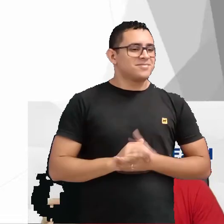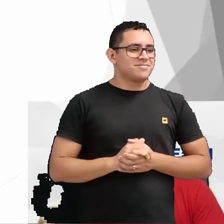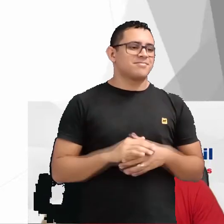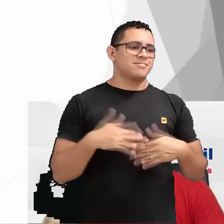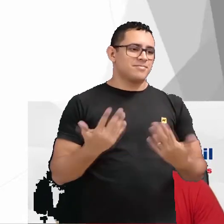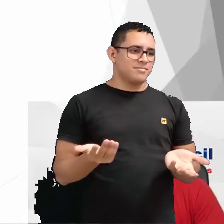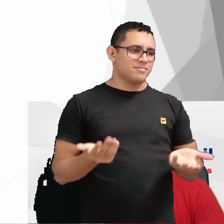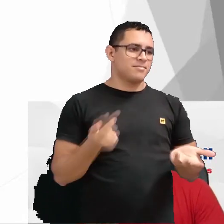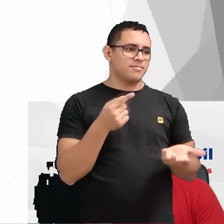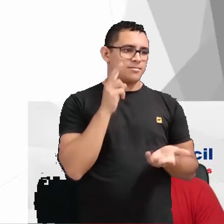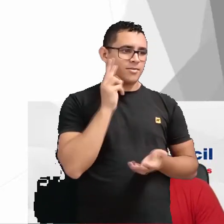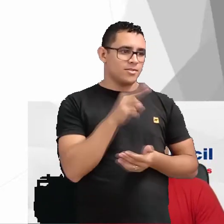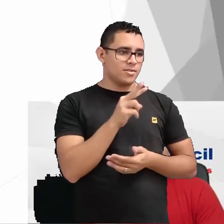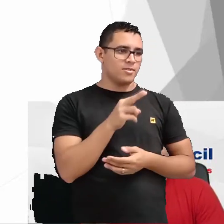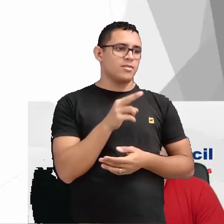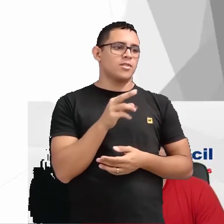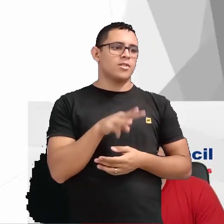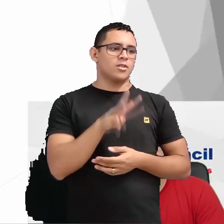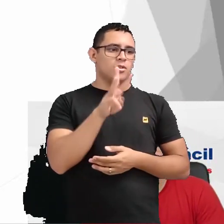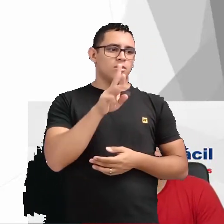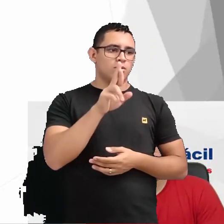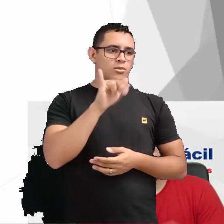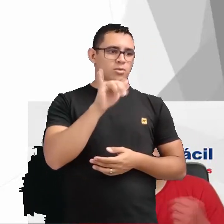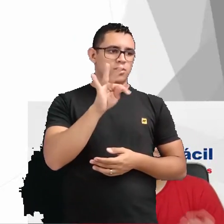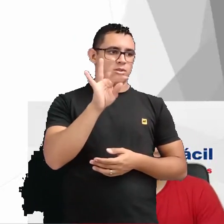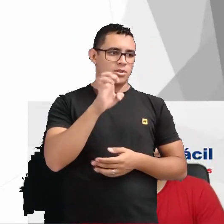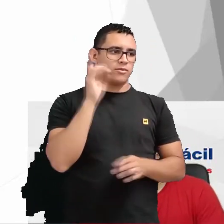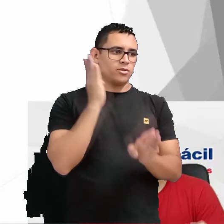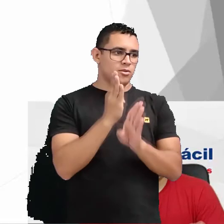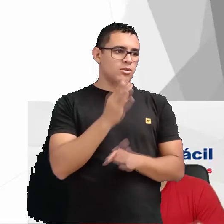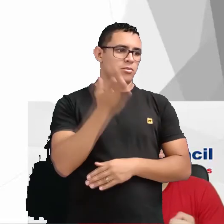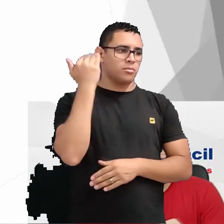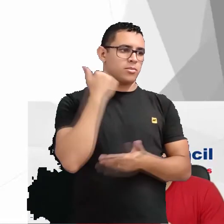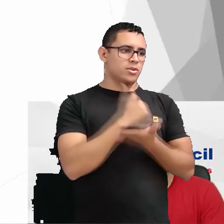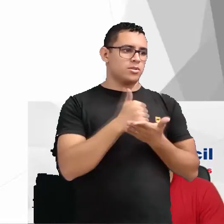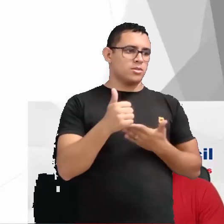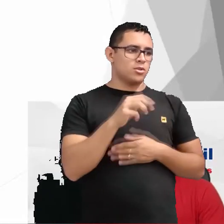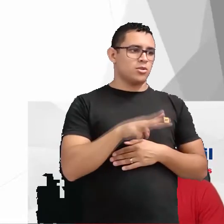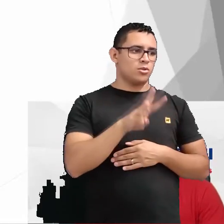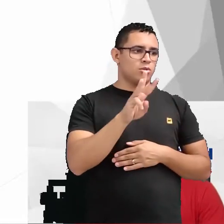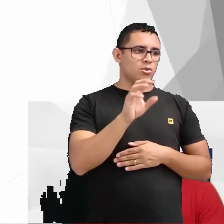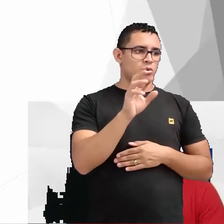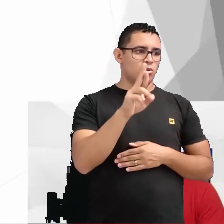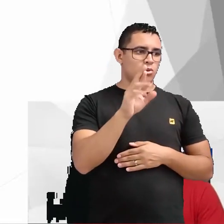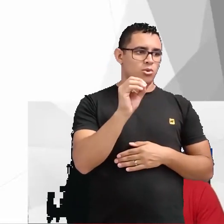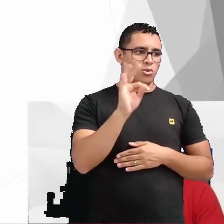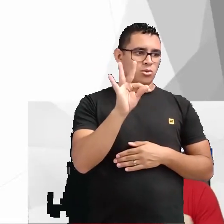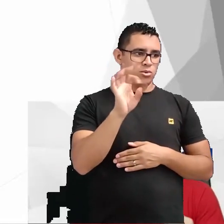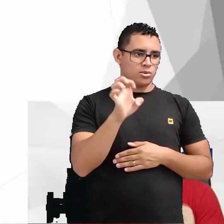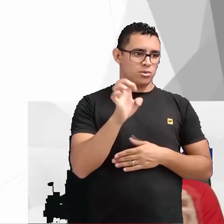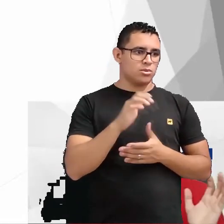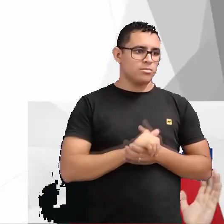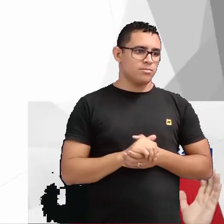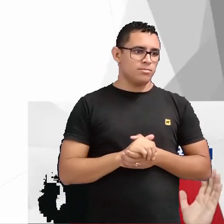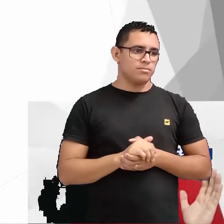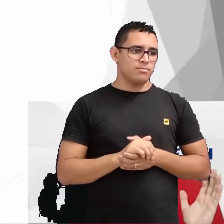verbo write, se vocês procurarem na lista, também vão encontrar. E o passado de write é wrote. Então, pessoal, olha só, perceberam